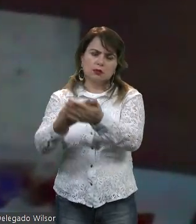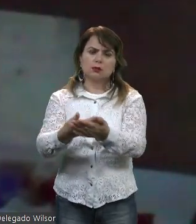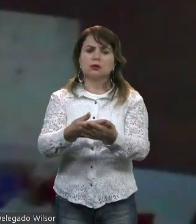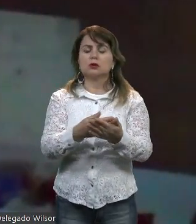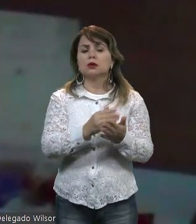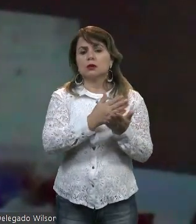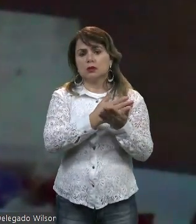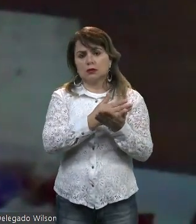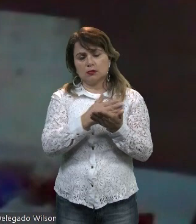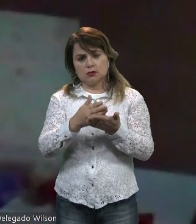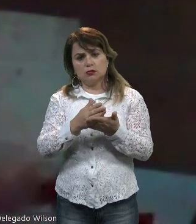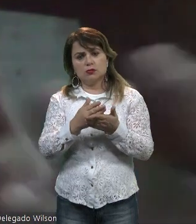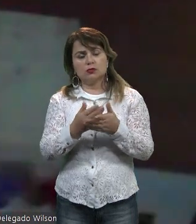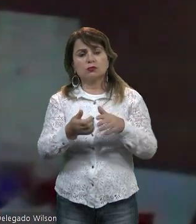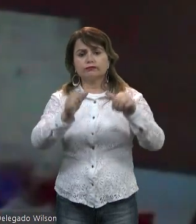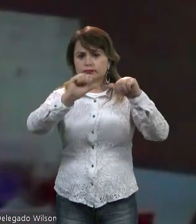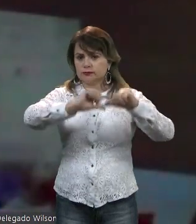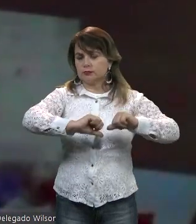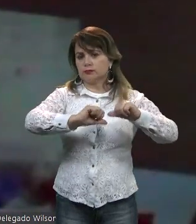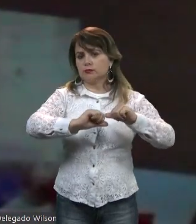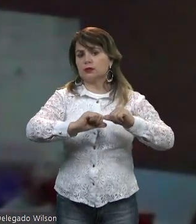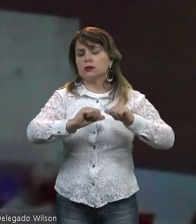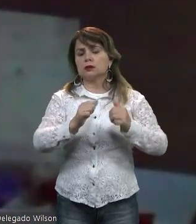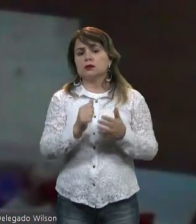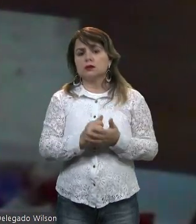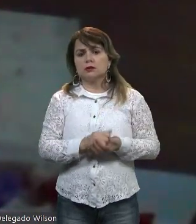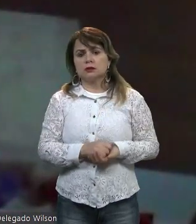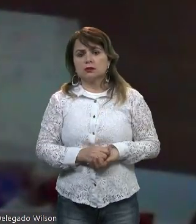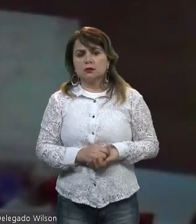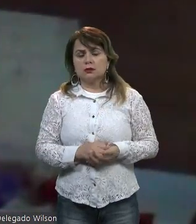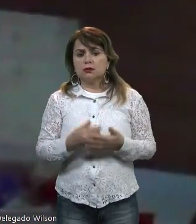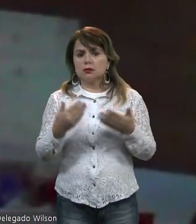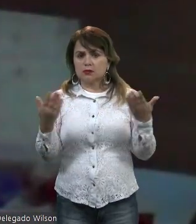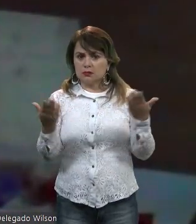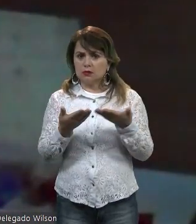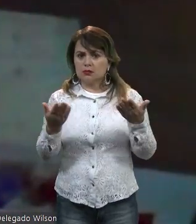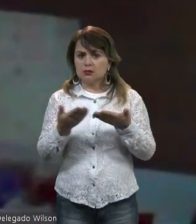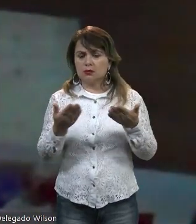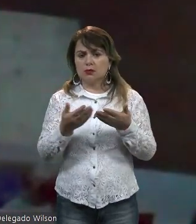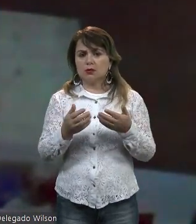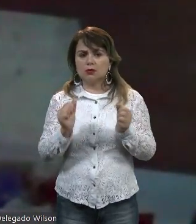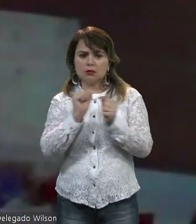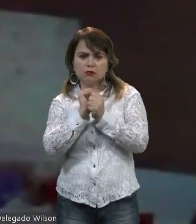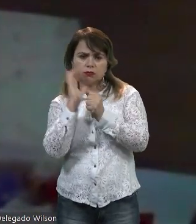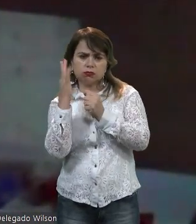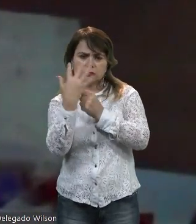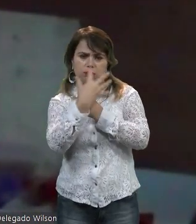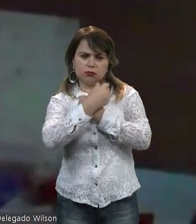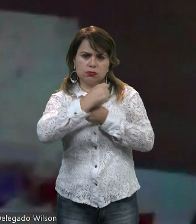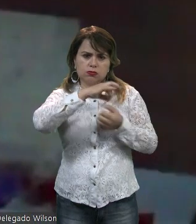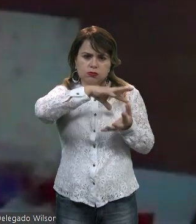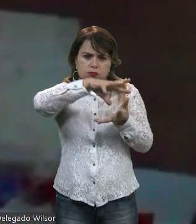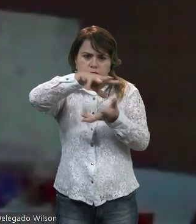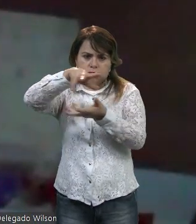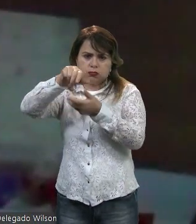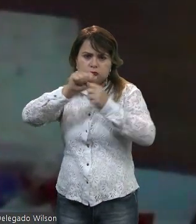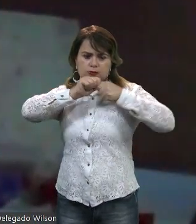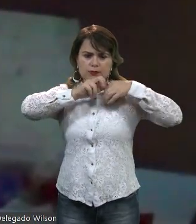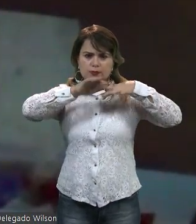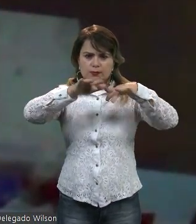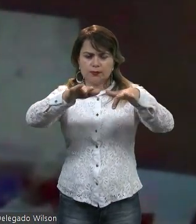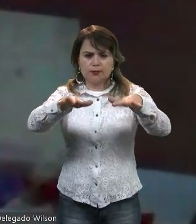atravessa em 2014, 15 e de lá para cá, agora com a pandemia nem se fala, né?